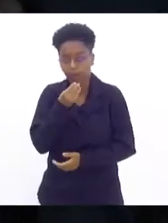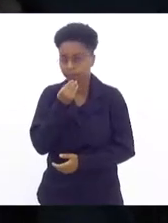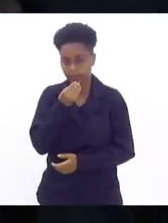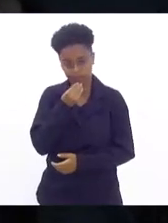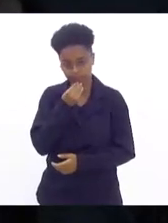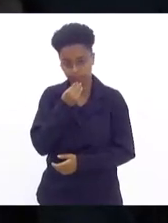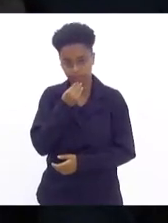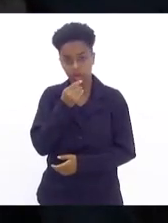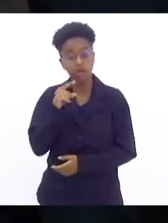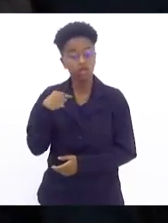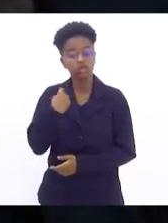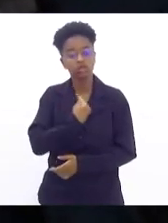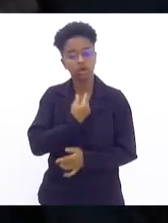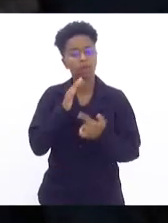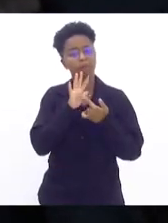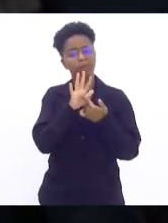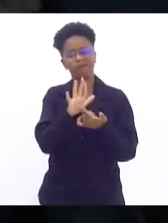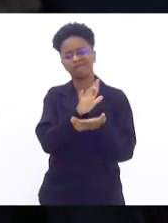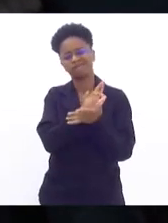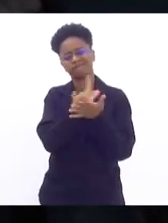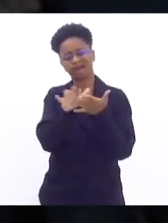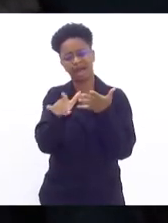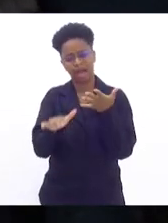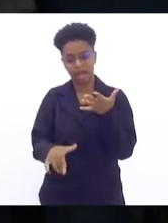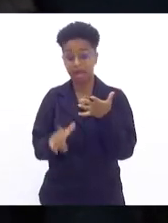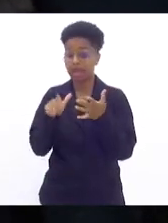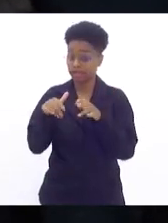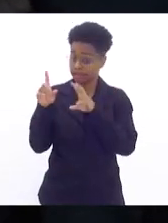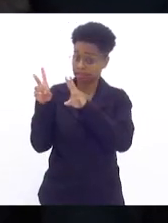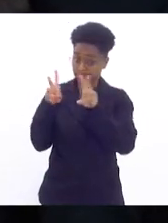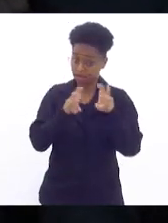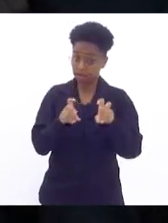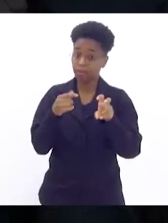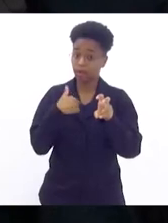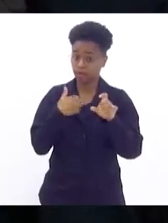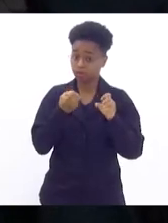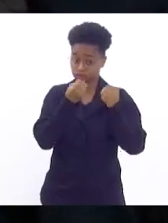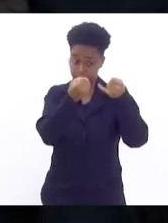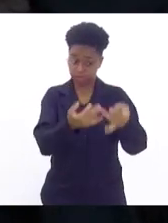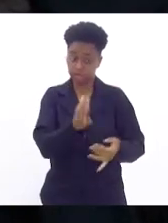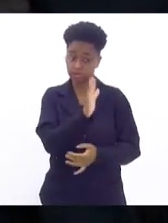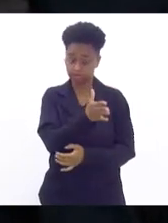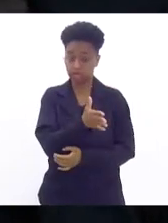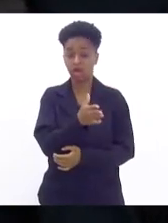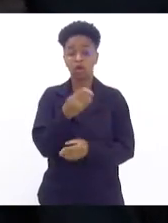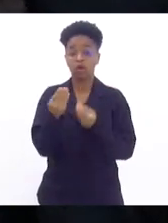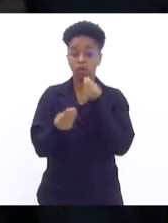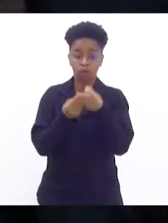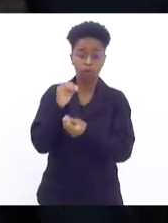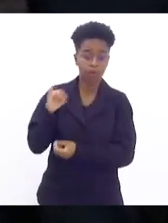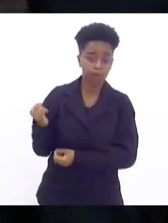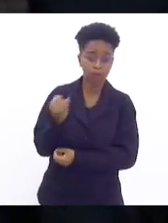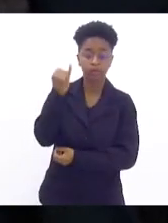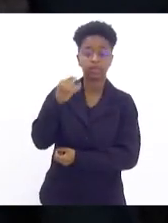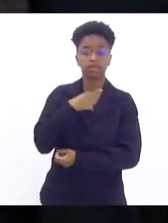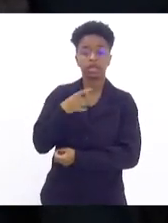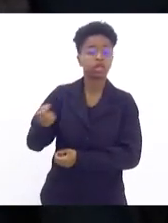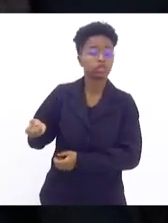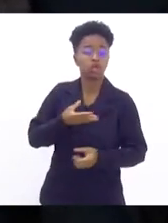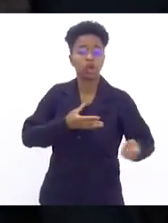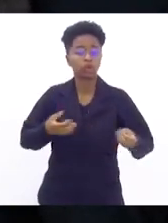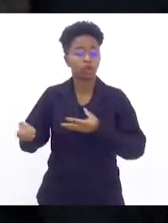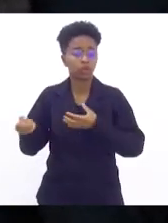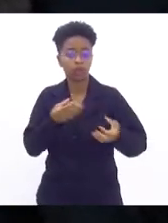nós apresentamos vários Esse foi um tema que levei ao seu conhecimento da importância da gente ter novas